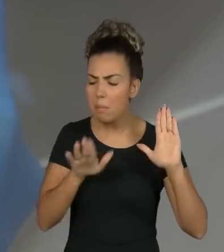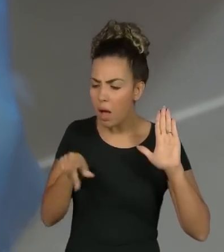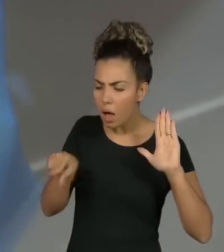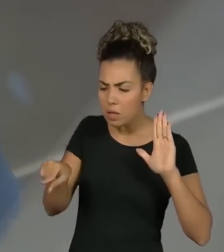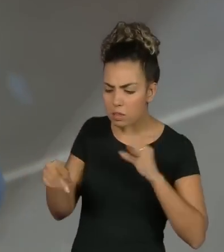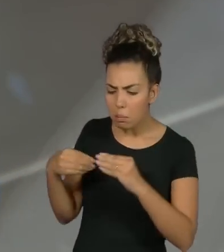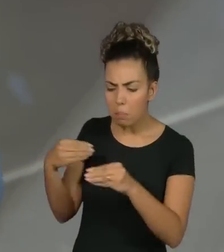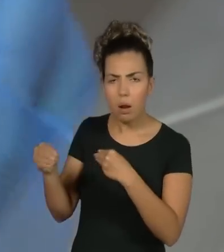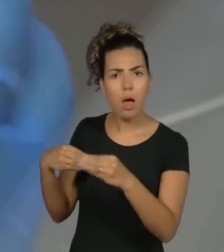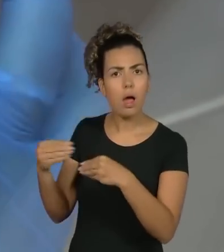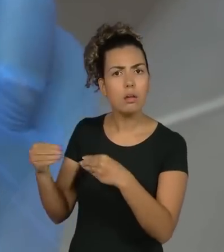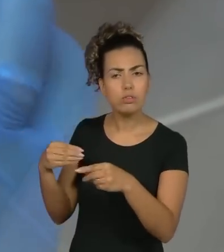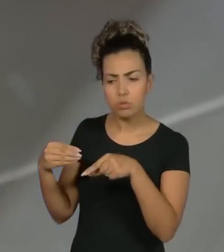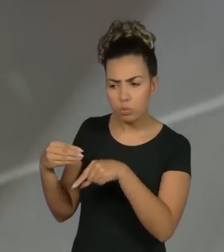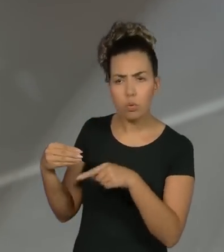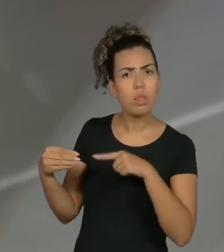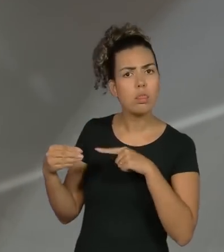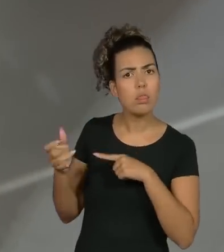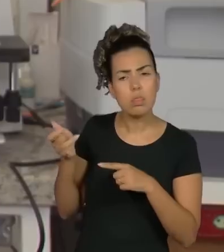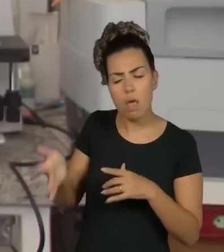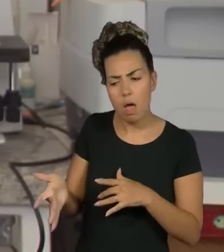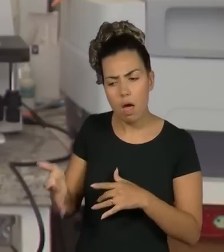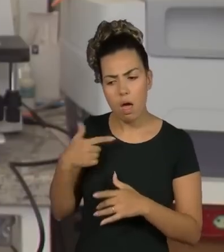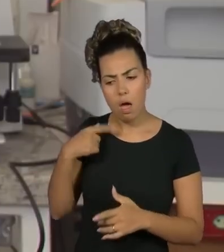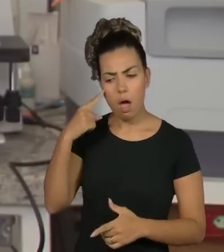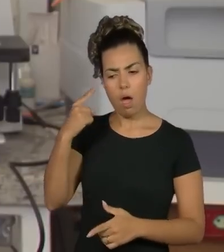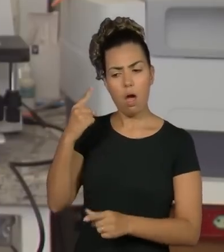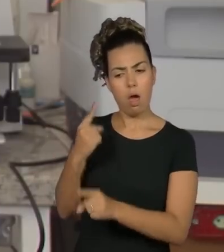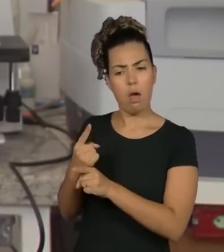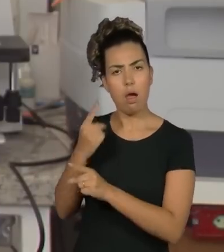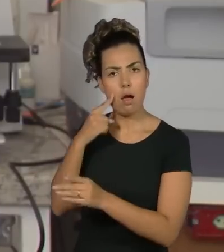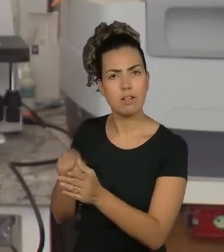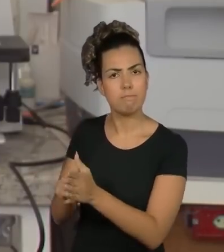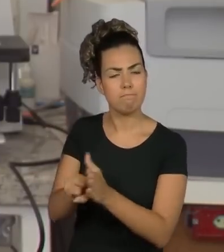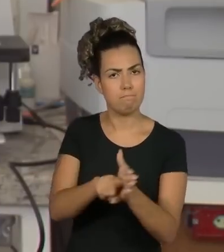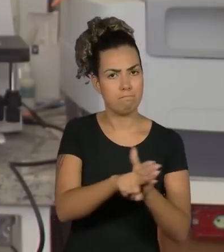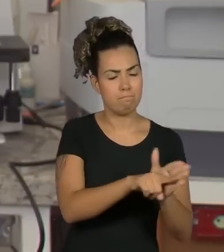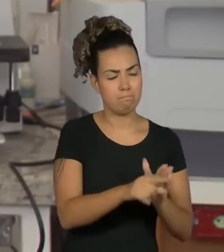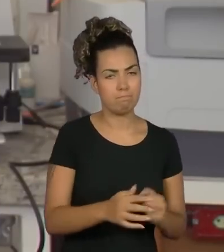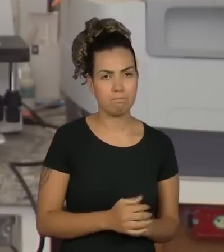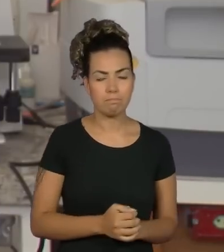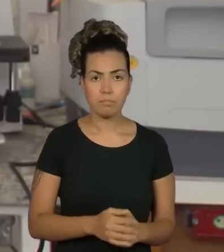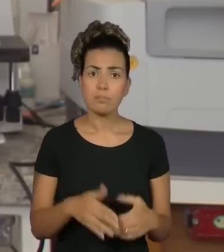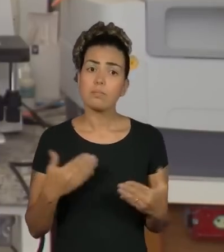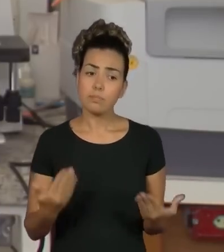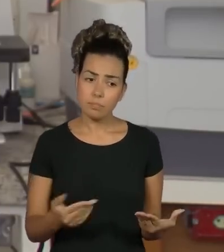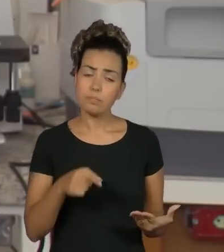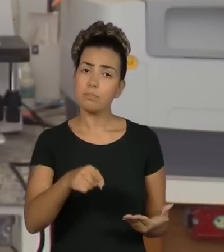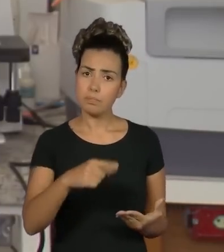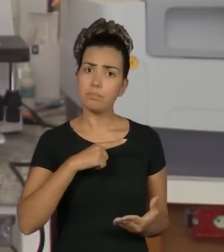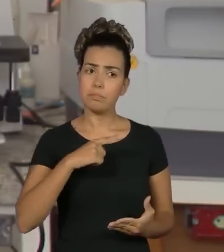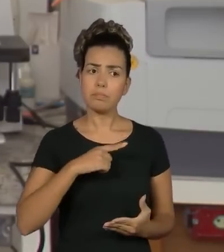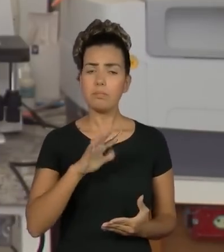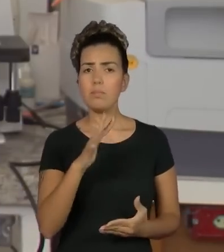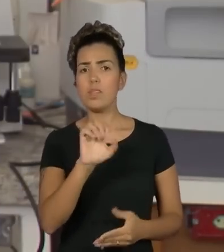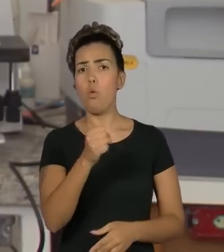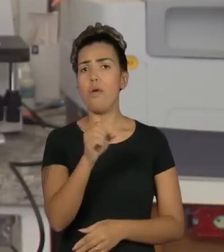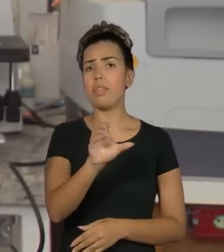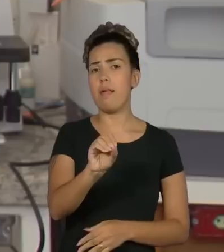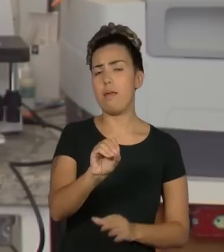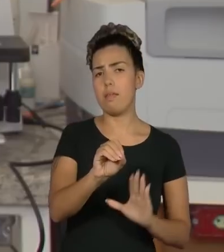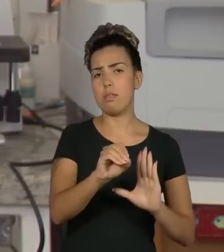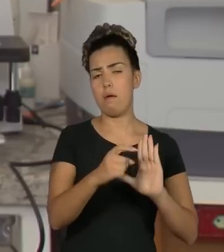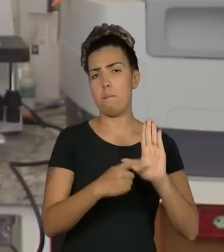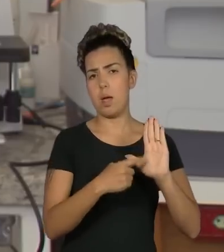plástico descartado. Mapeamos geneticamente 80 bactérias dessas comunidades, micro-organismos já descritos